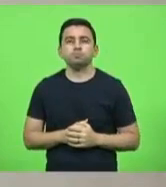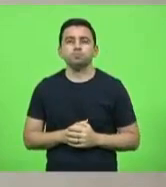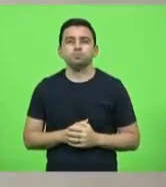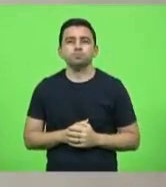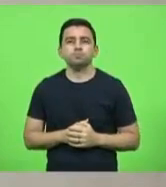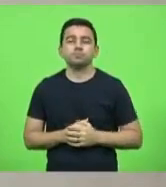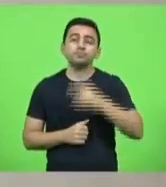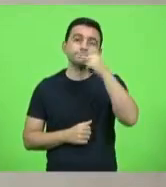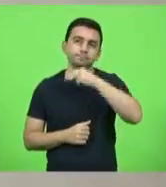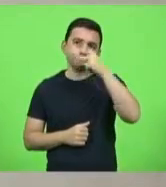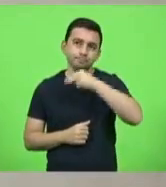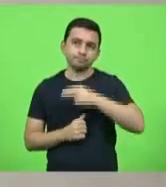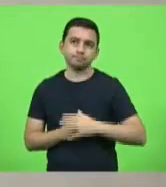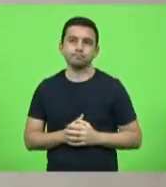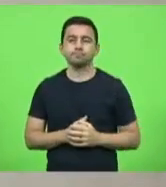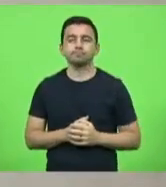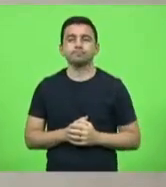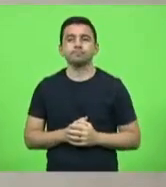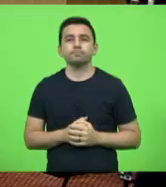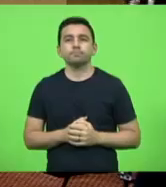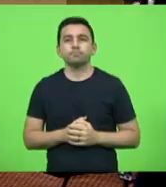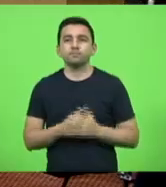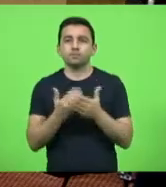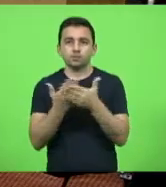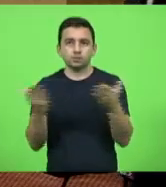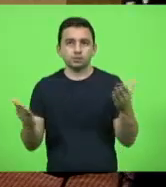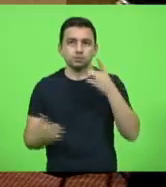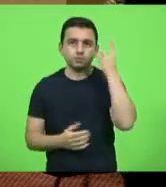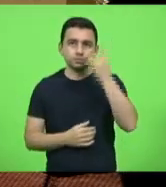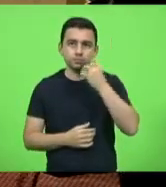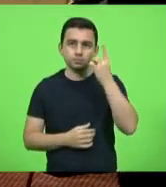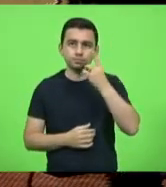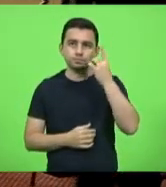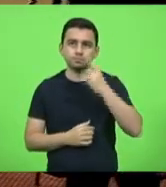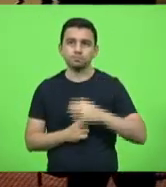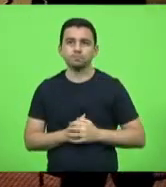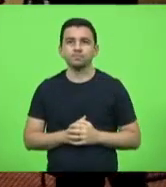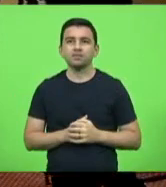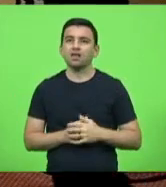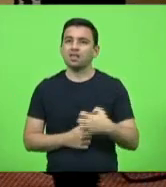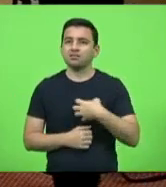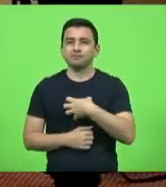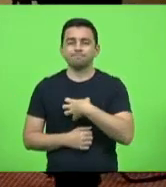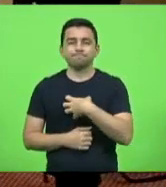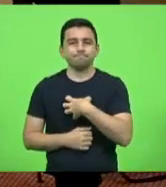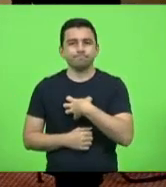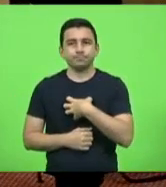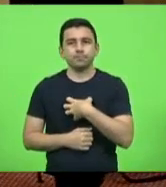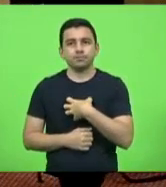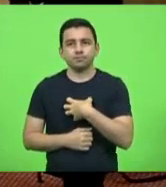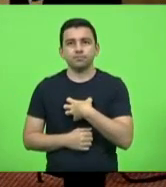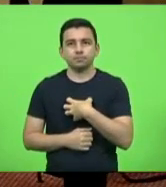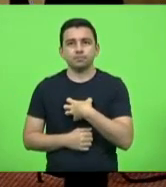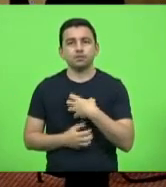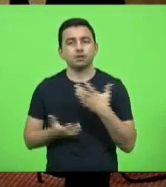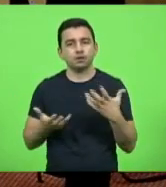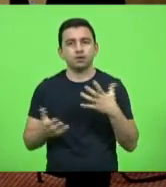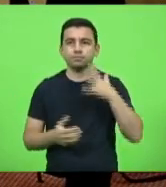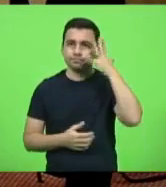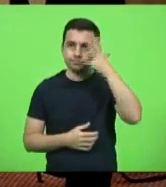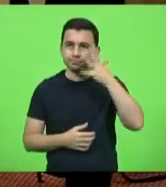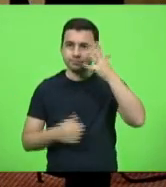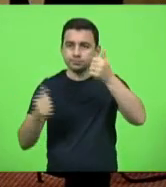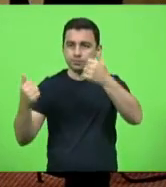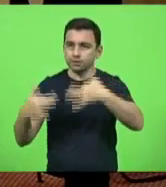Deputado Kennedy Nunes. Senhores deputados, eu me sinto muito à vontade por fazer essa fala, deputado